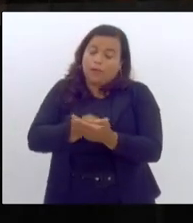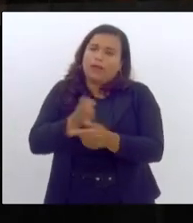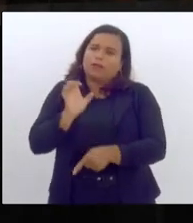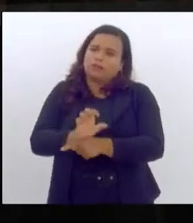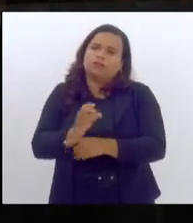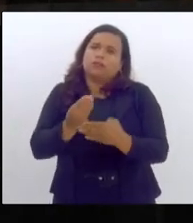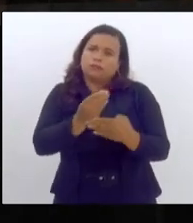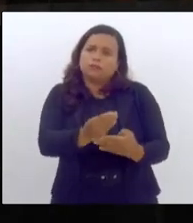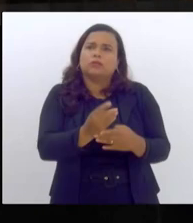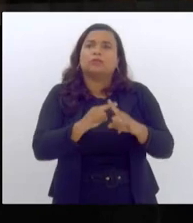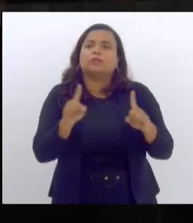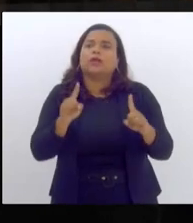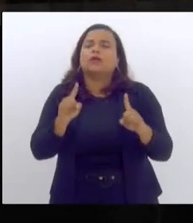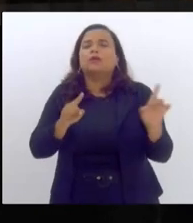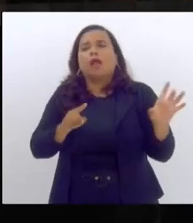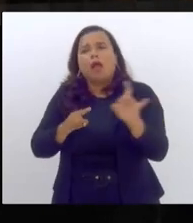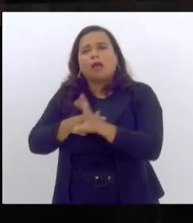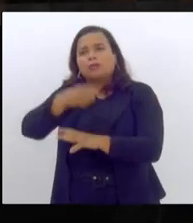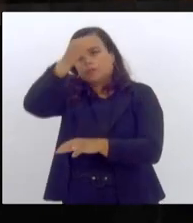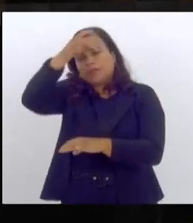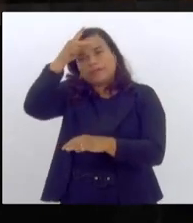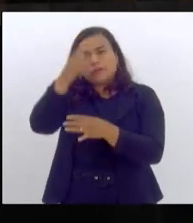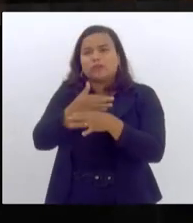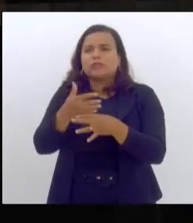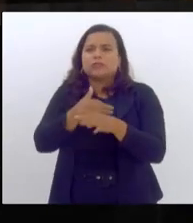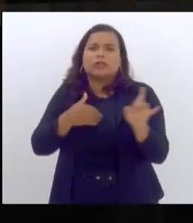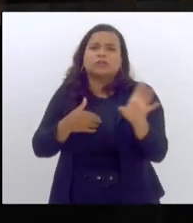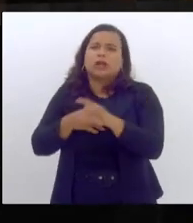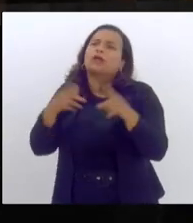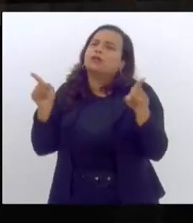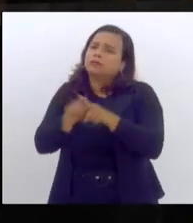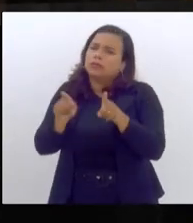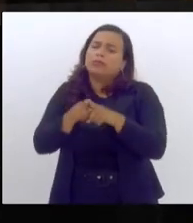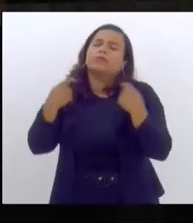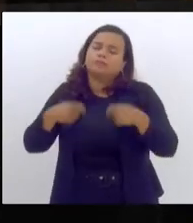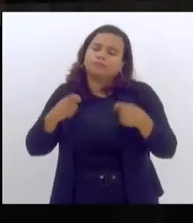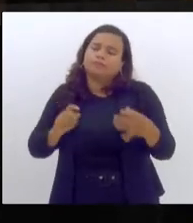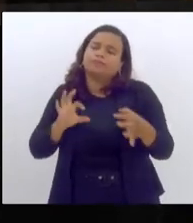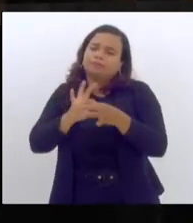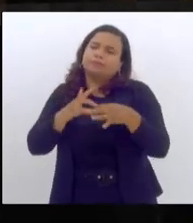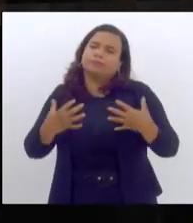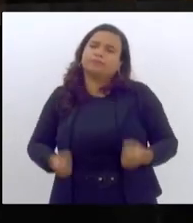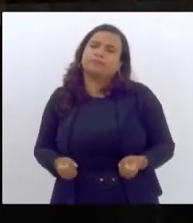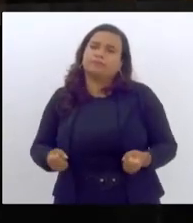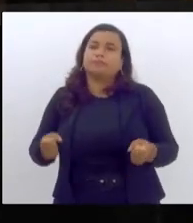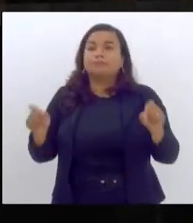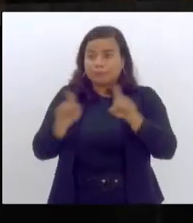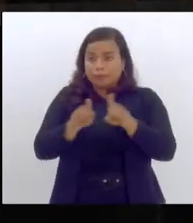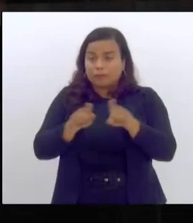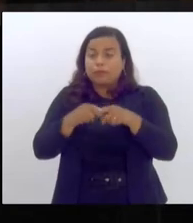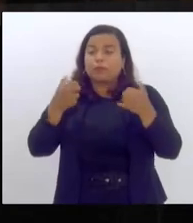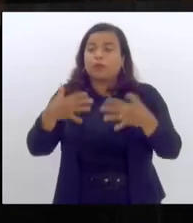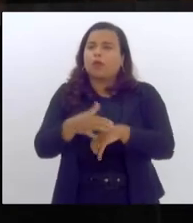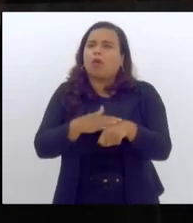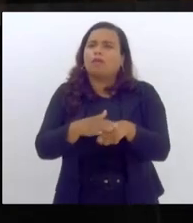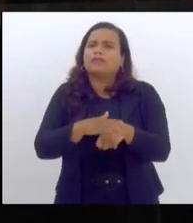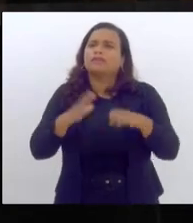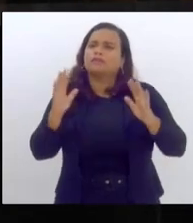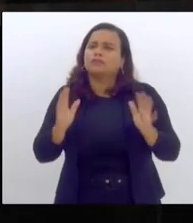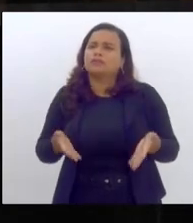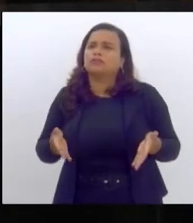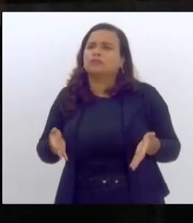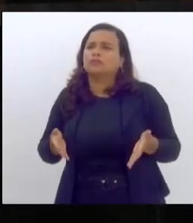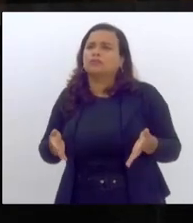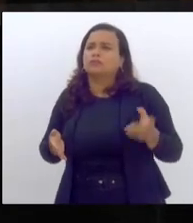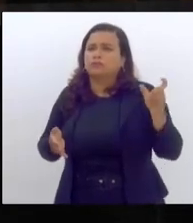cada prefeitura, em cada cidade, também precisa se assenhorar. Inclusive, já conversei com